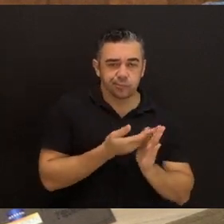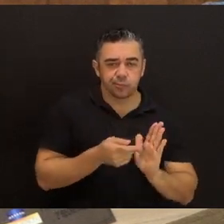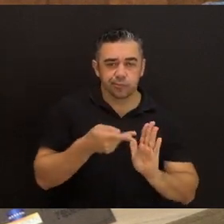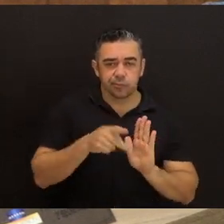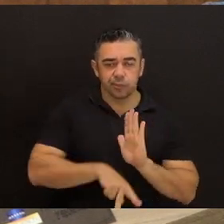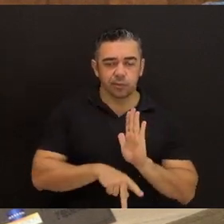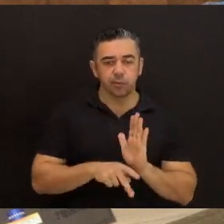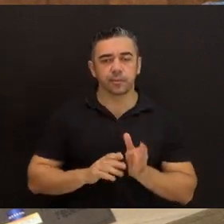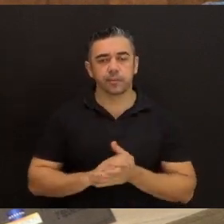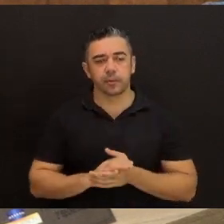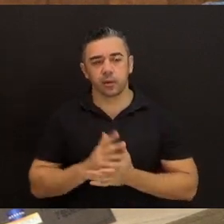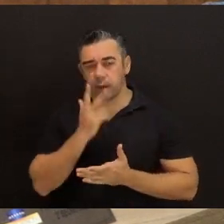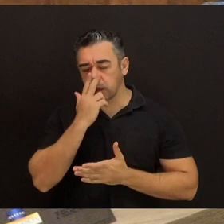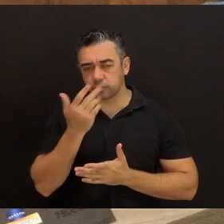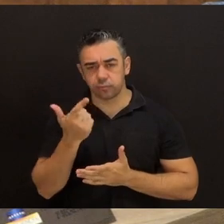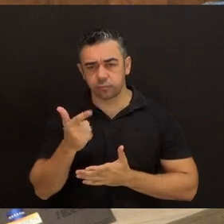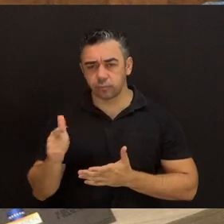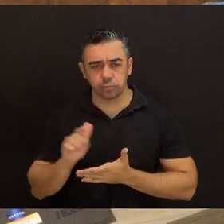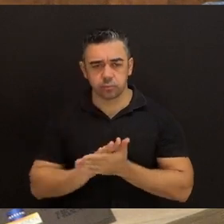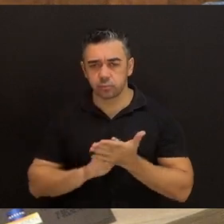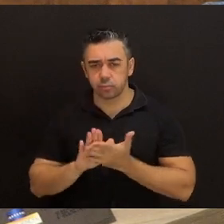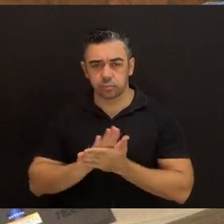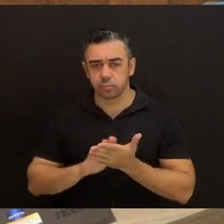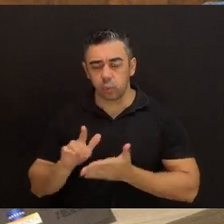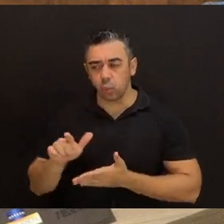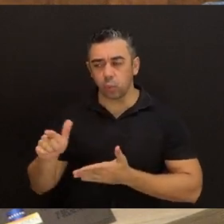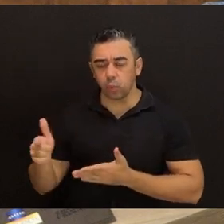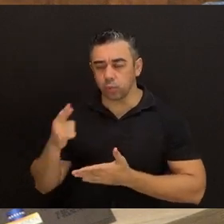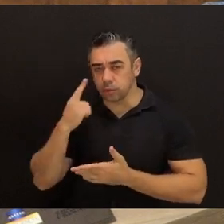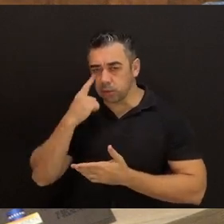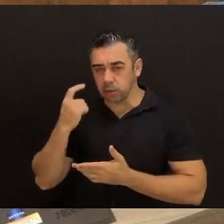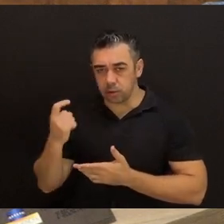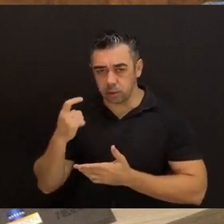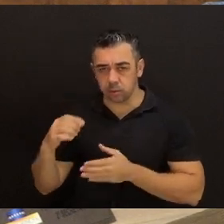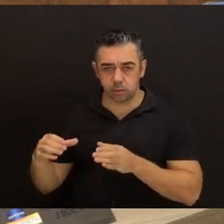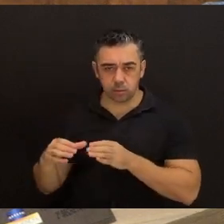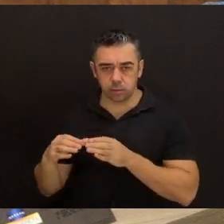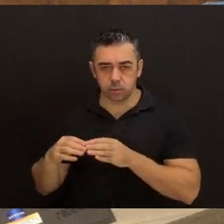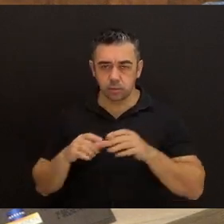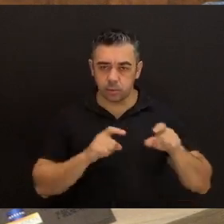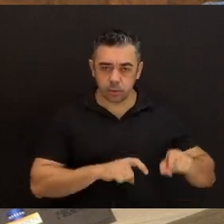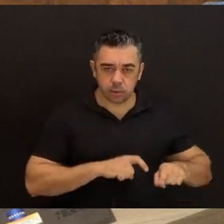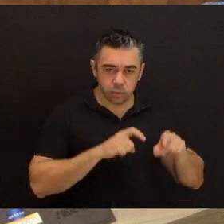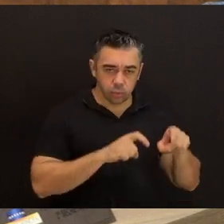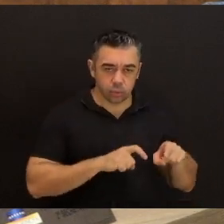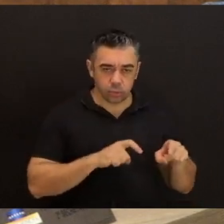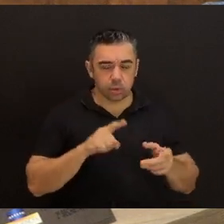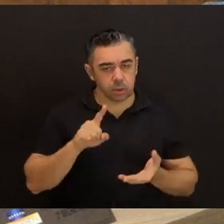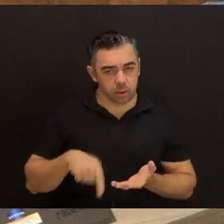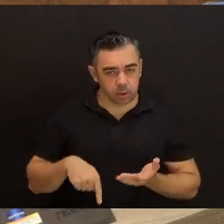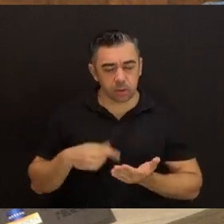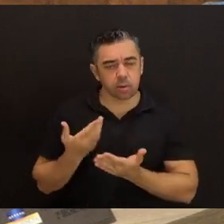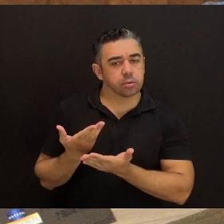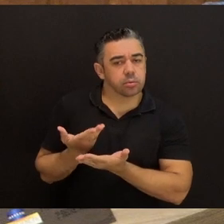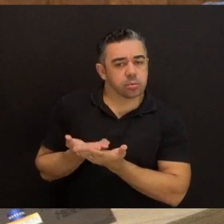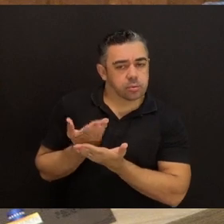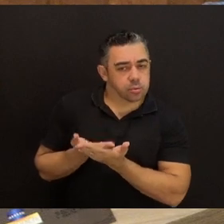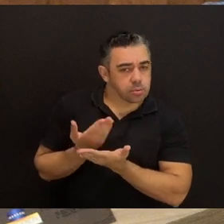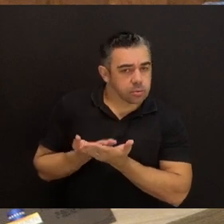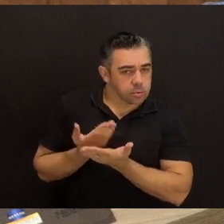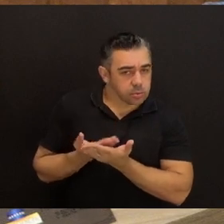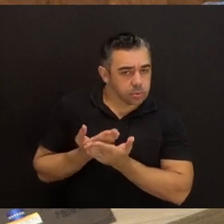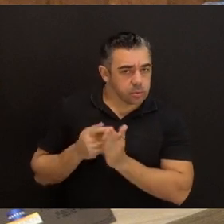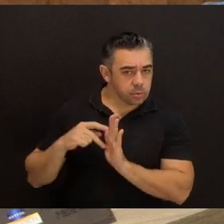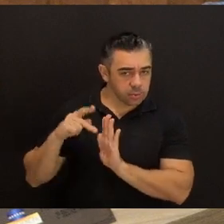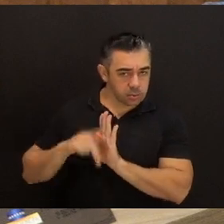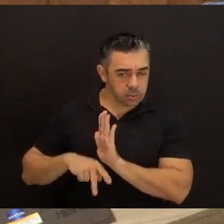eu acredito que não exista nenhum outra intenção da comissão de agricultura que não seja estudar o projeto